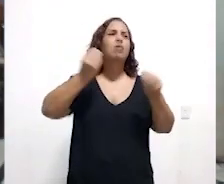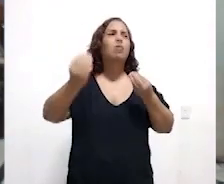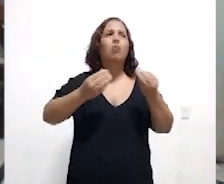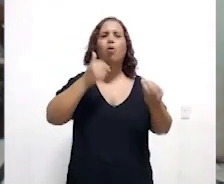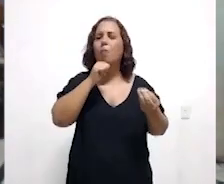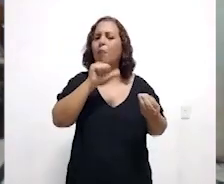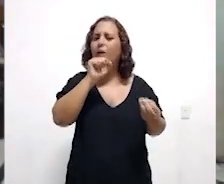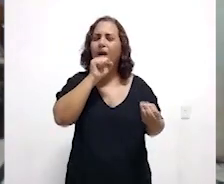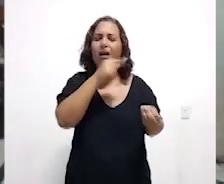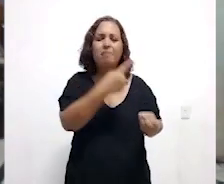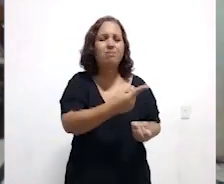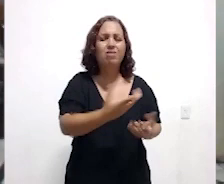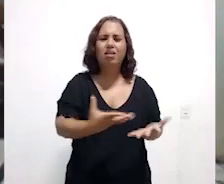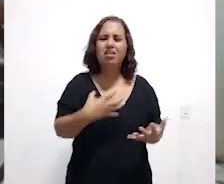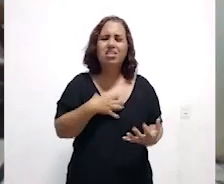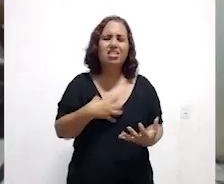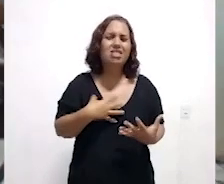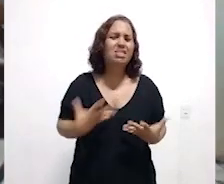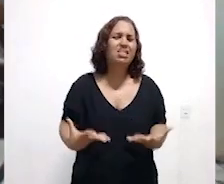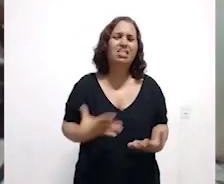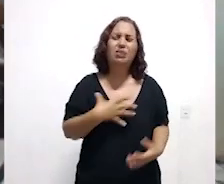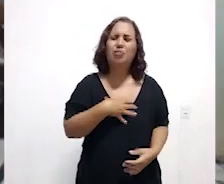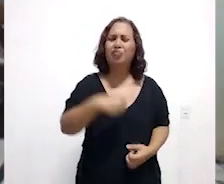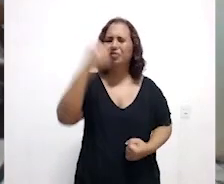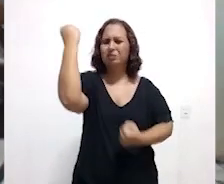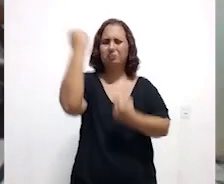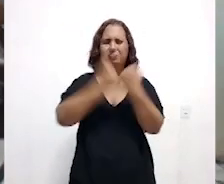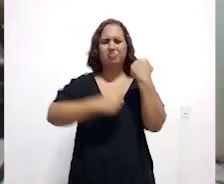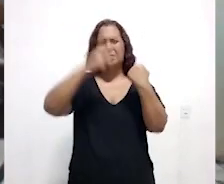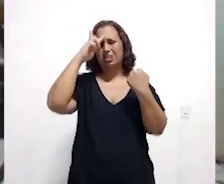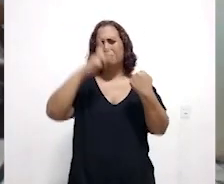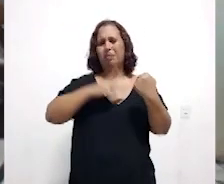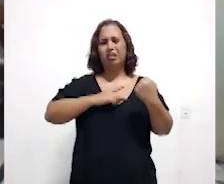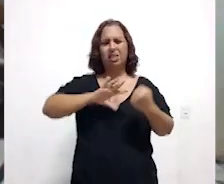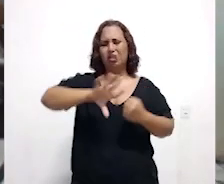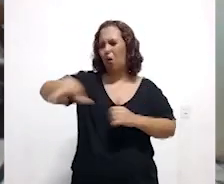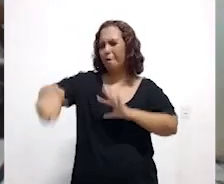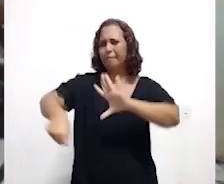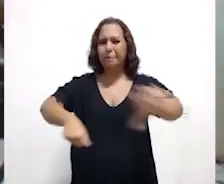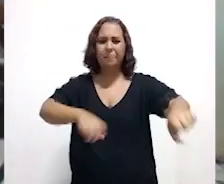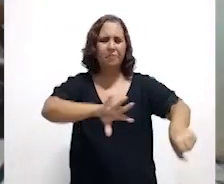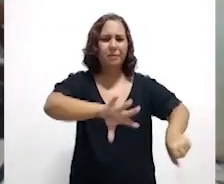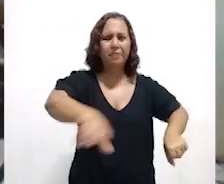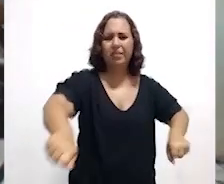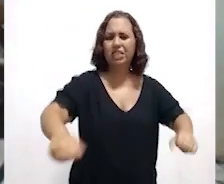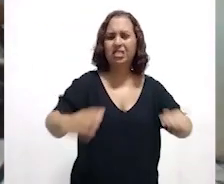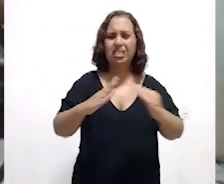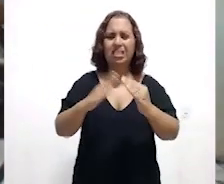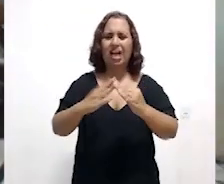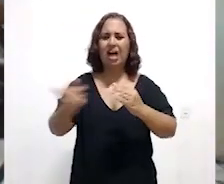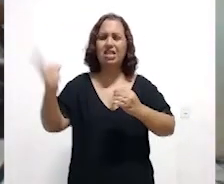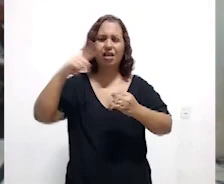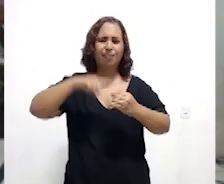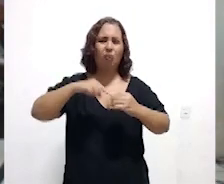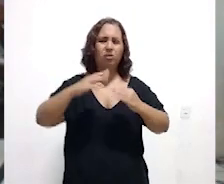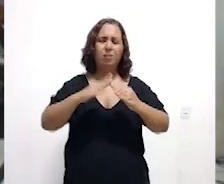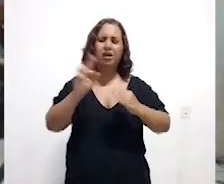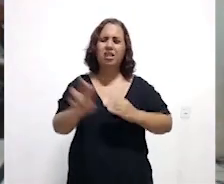daquilo? Filho se matando, se destruindo, roubando tudo em casa e volta para casa para usar a droga.